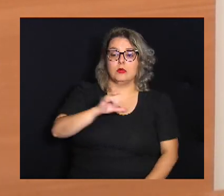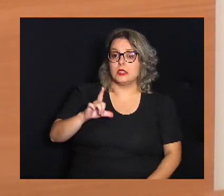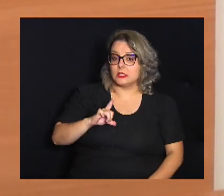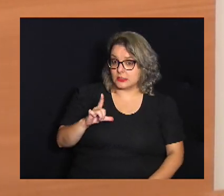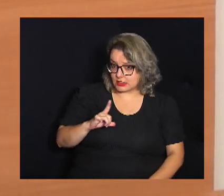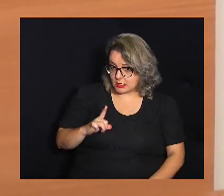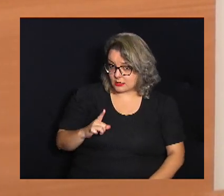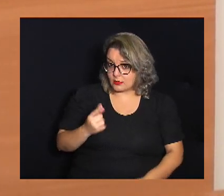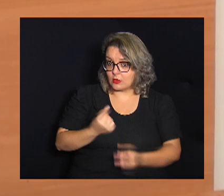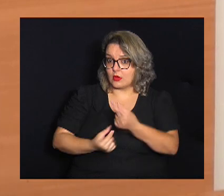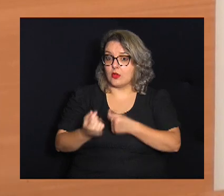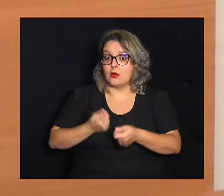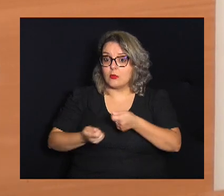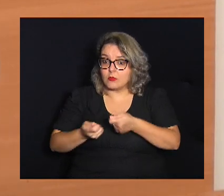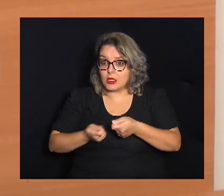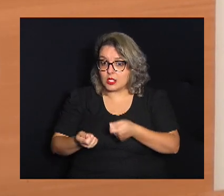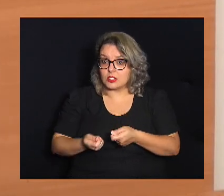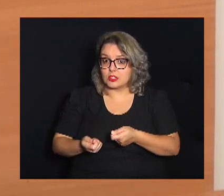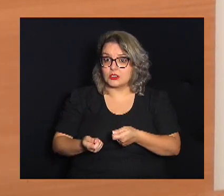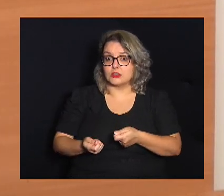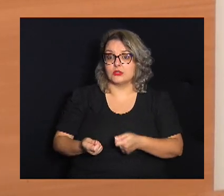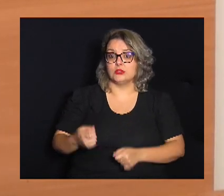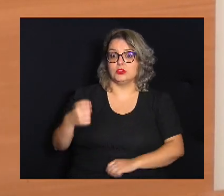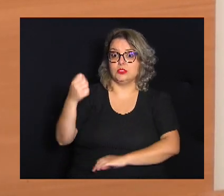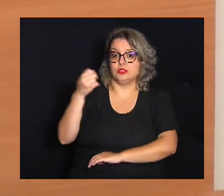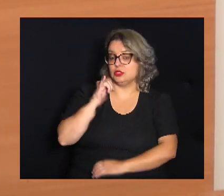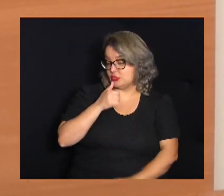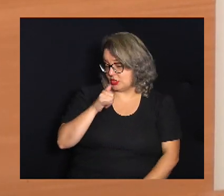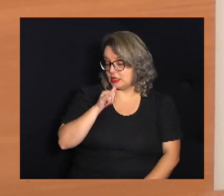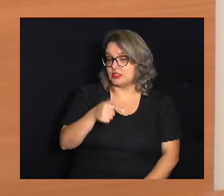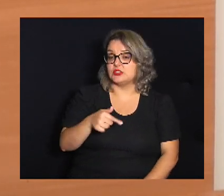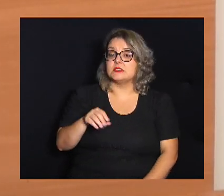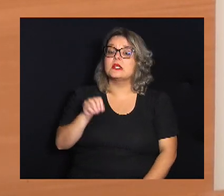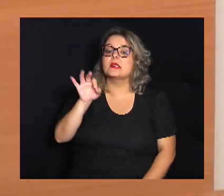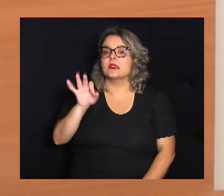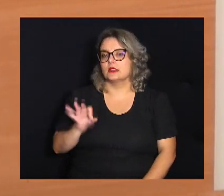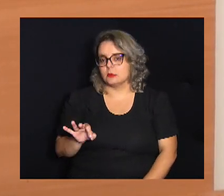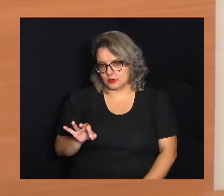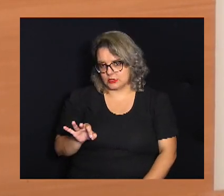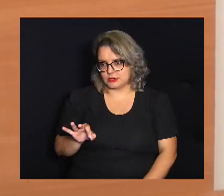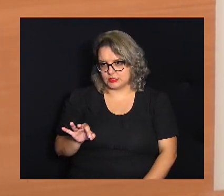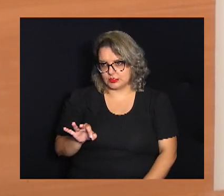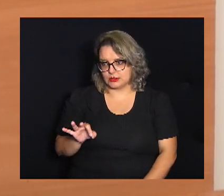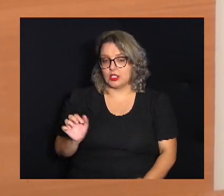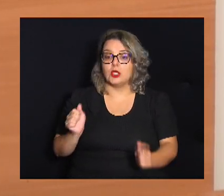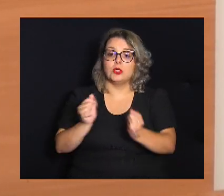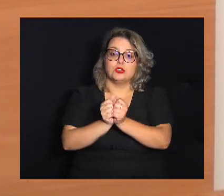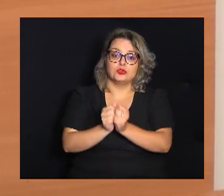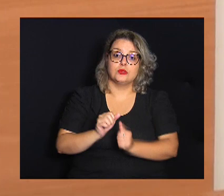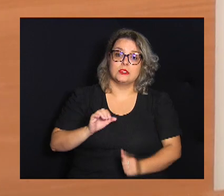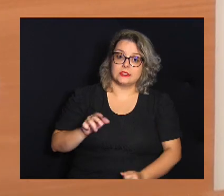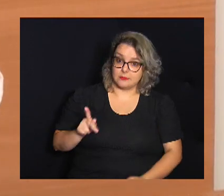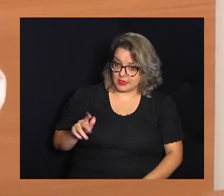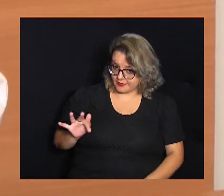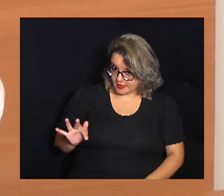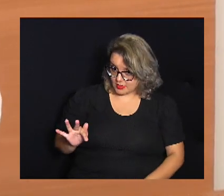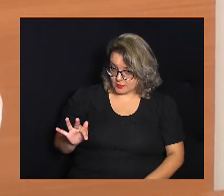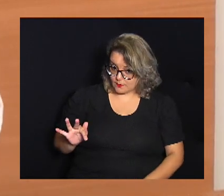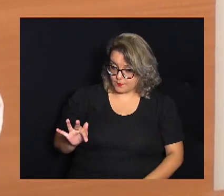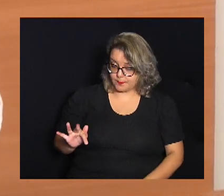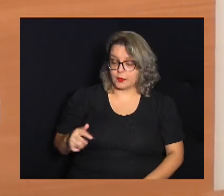uma economia de energia de 70%, junto à CPFL. Hoje